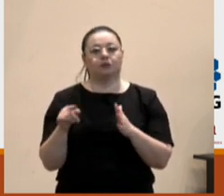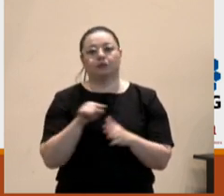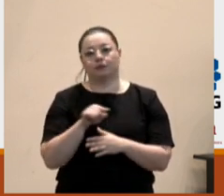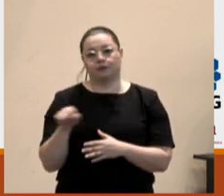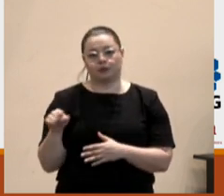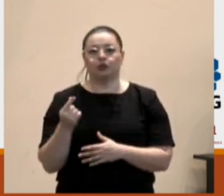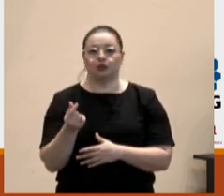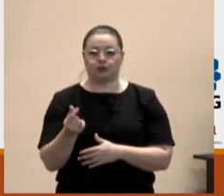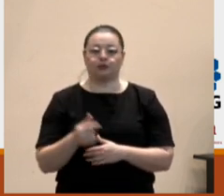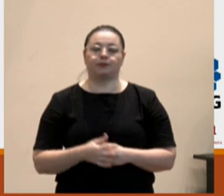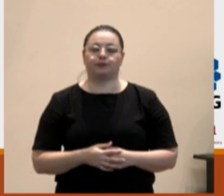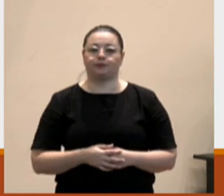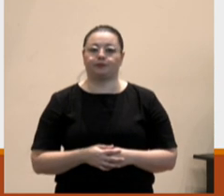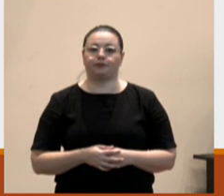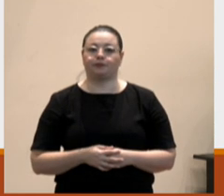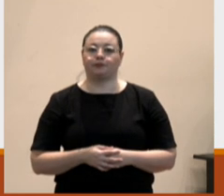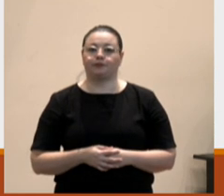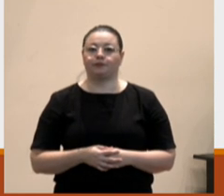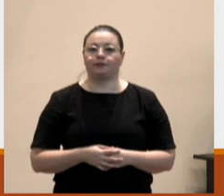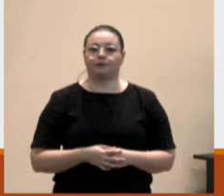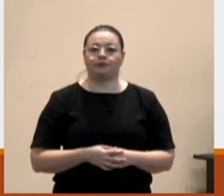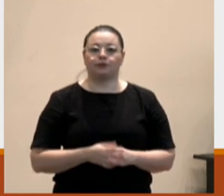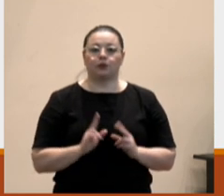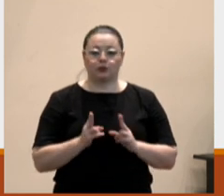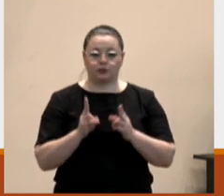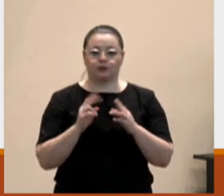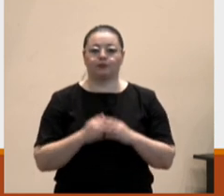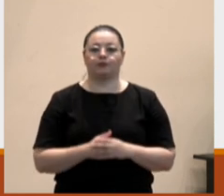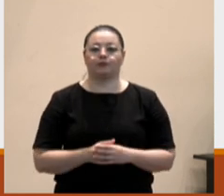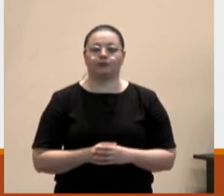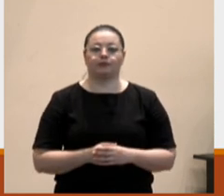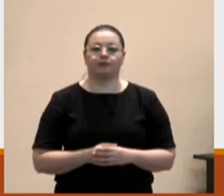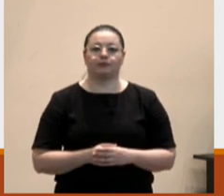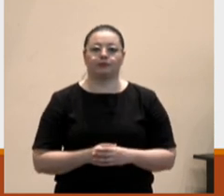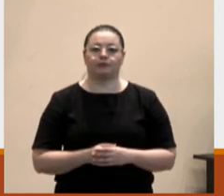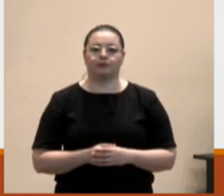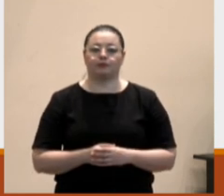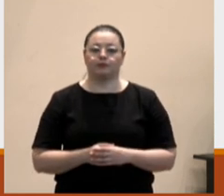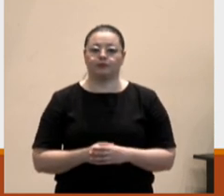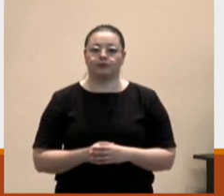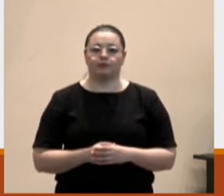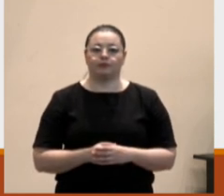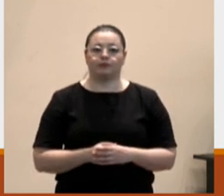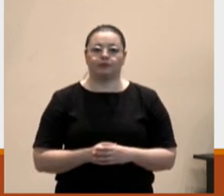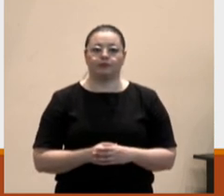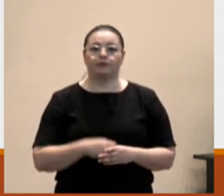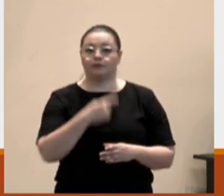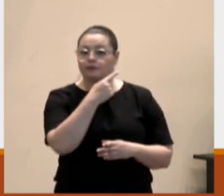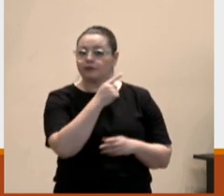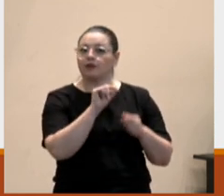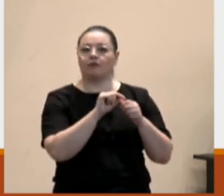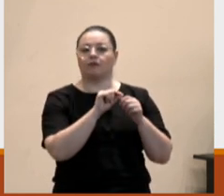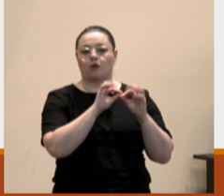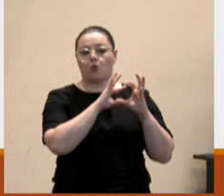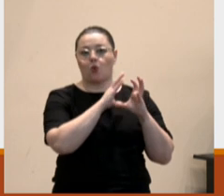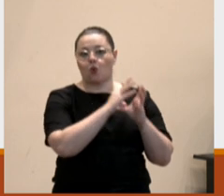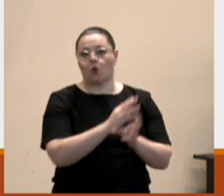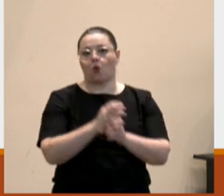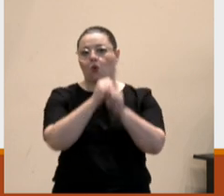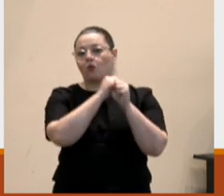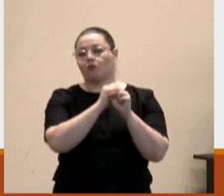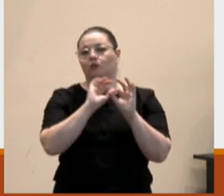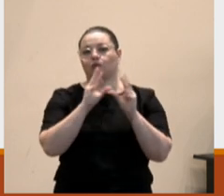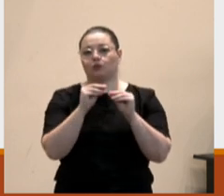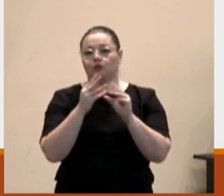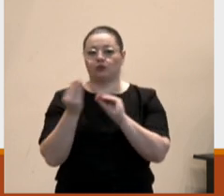dinheiro. Próximo. Bom, pega o que faz o quê? Pega tudo isso, joga no SINCAC, que